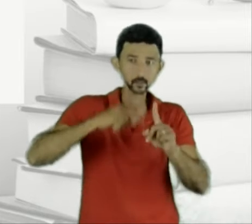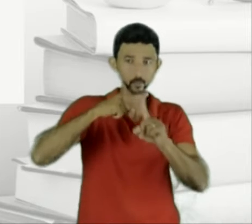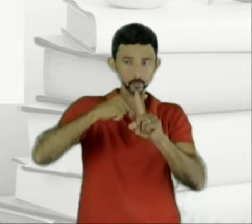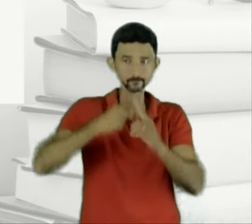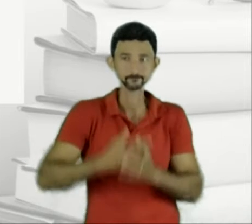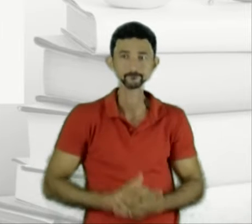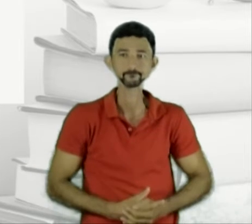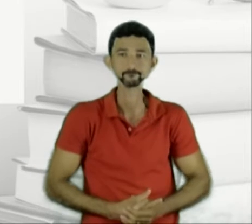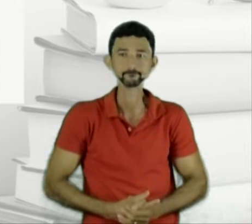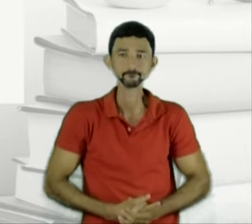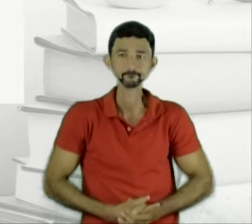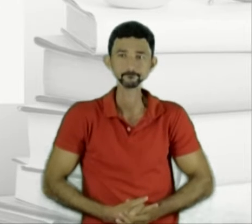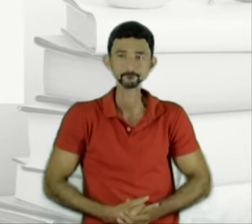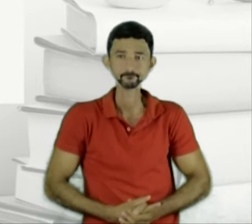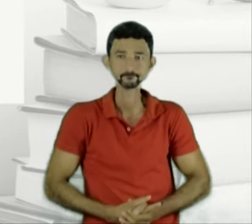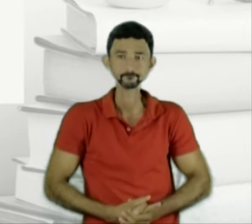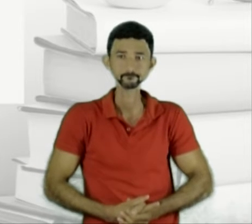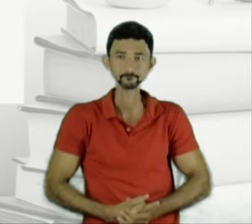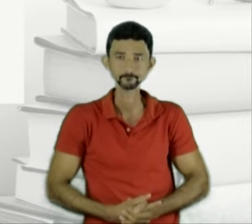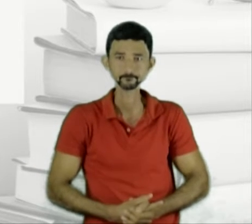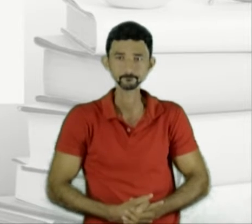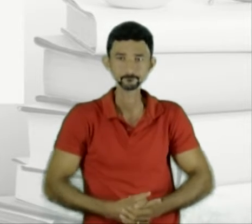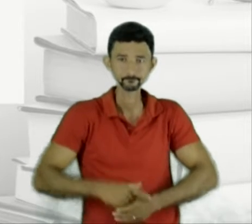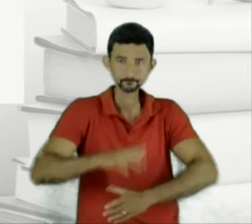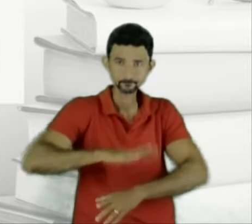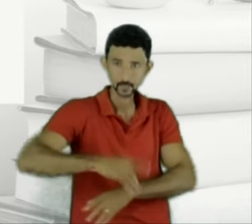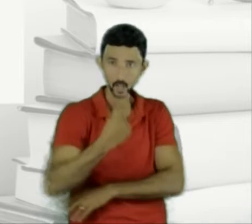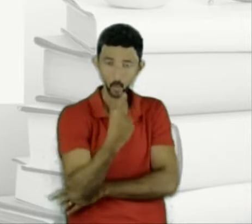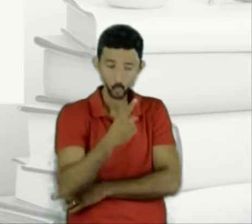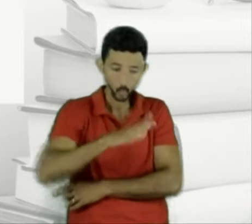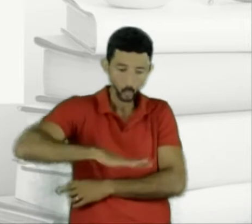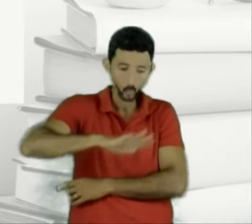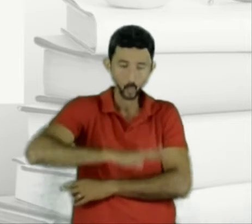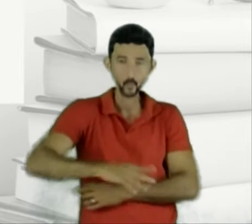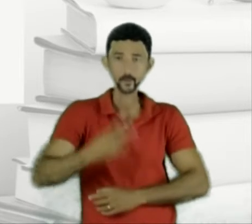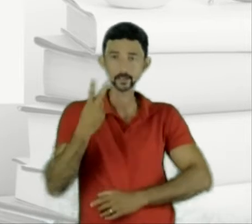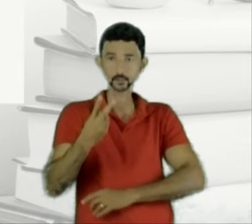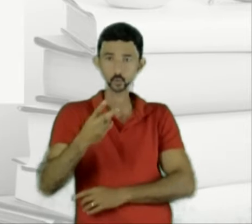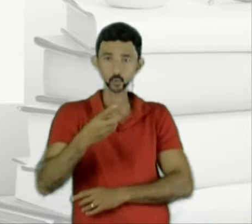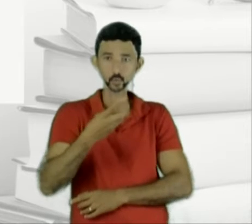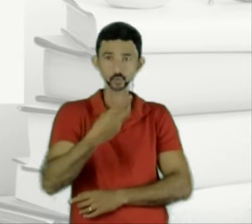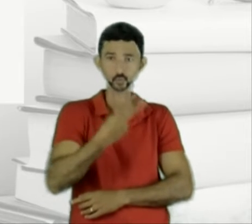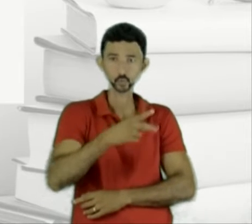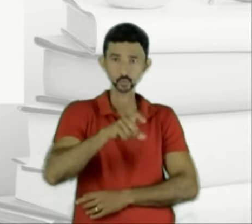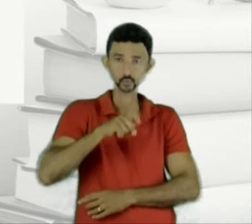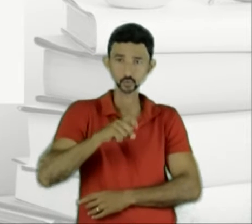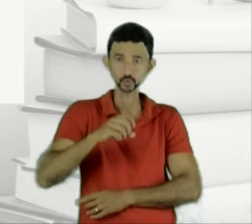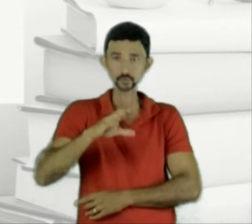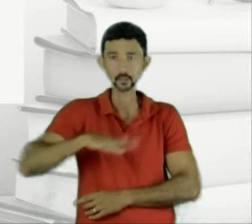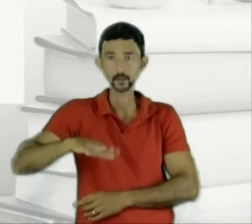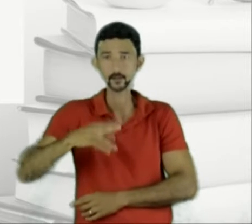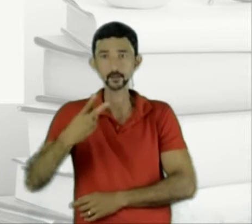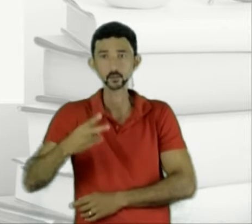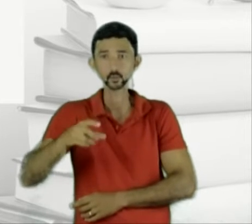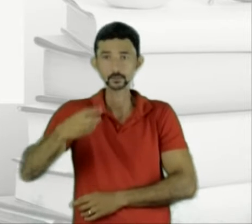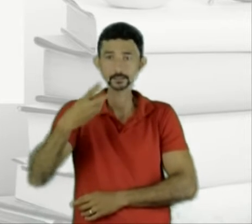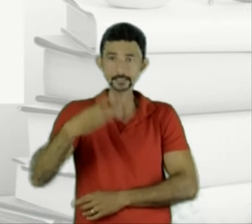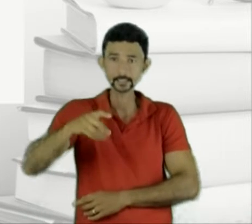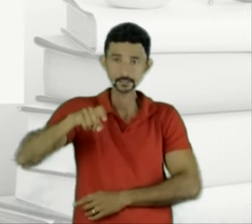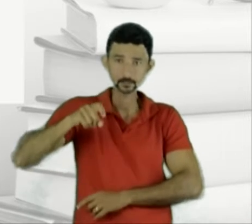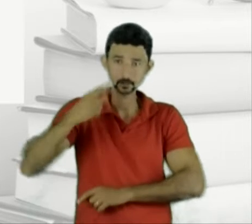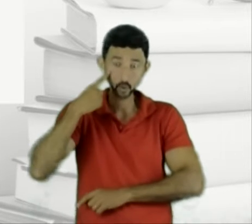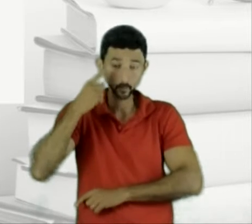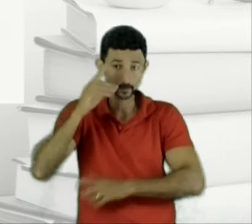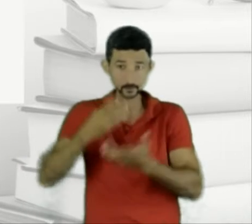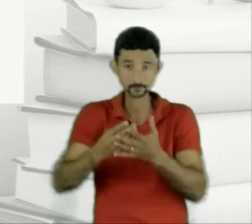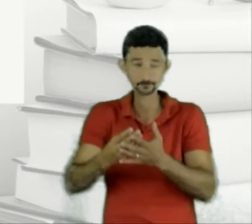adição, certo? Eu posso fazer, eu tenho a área 1 que é 2x, a área 2 que é 3x, aí eu tenho que lembrar